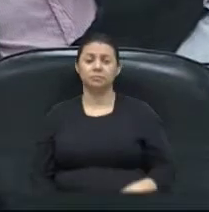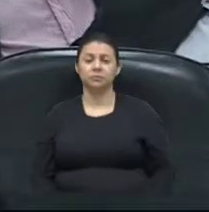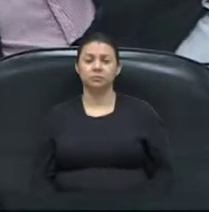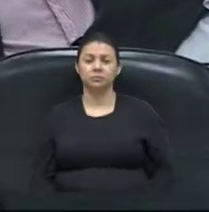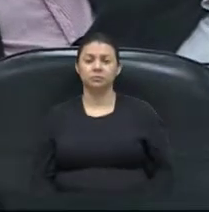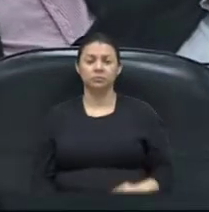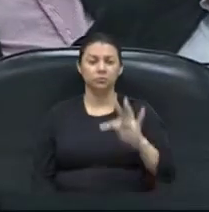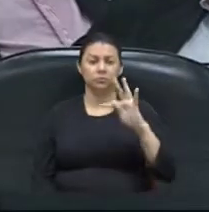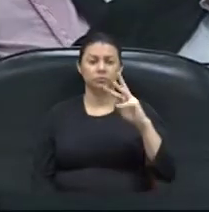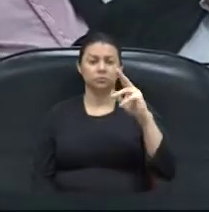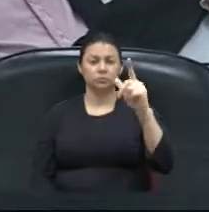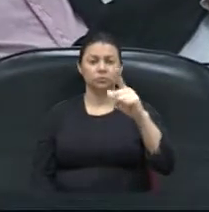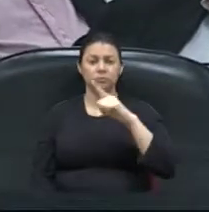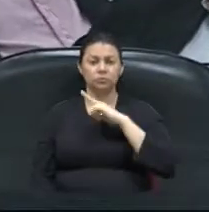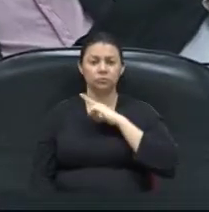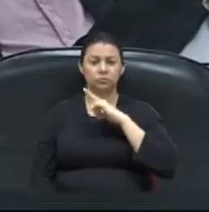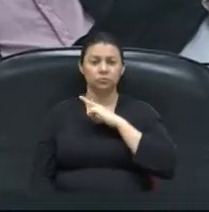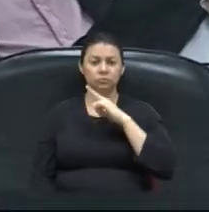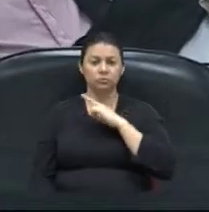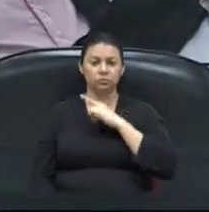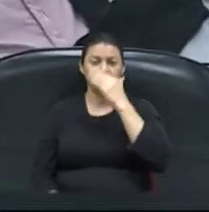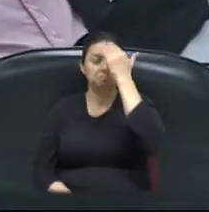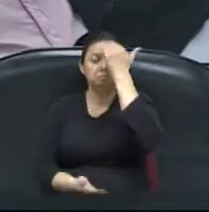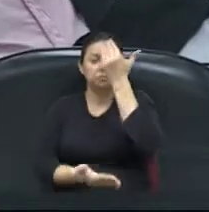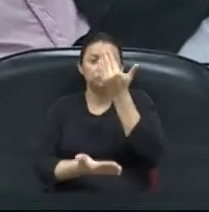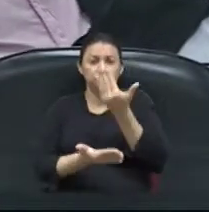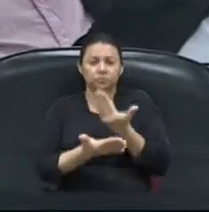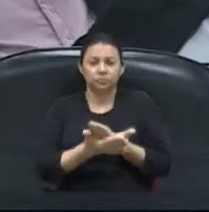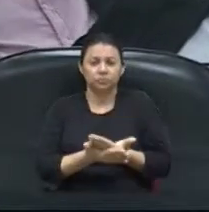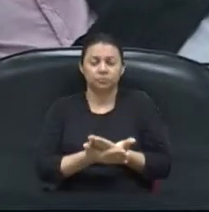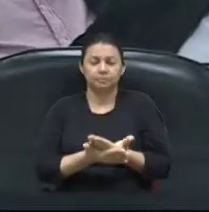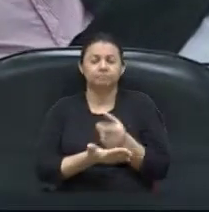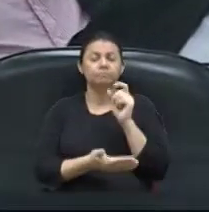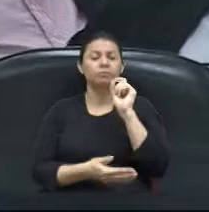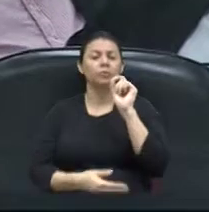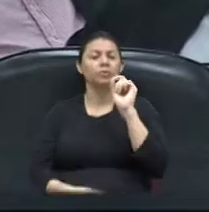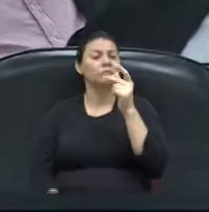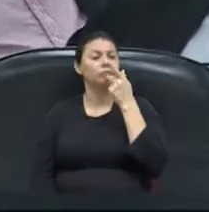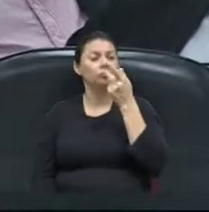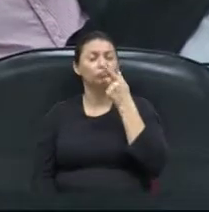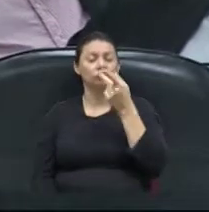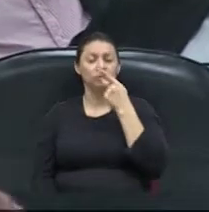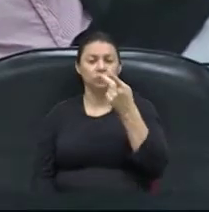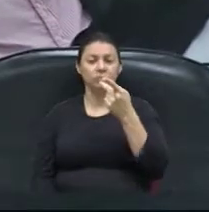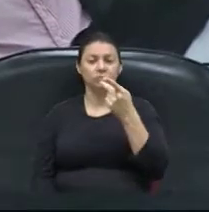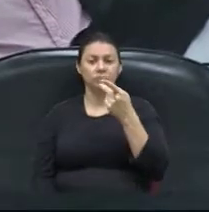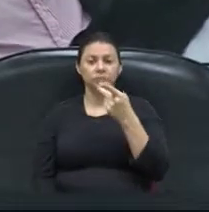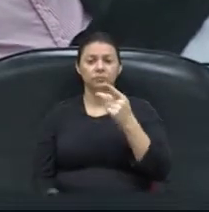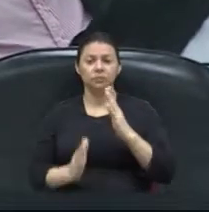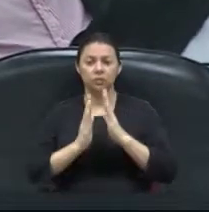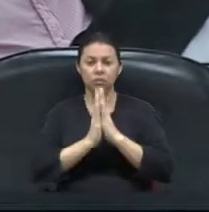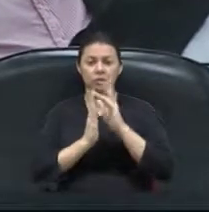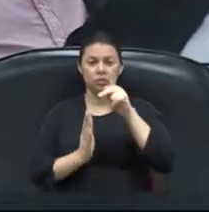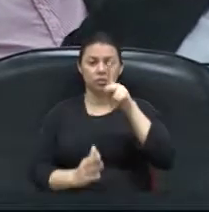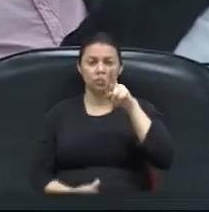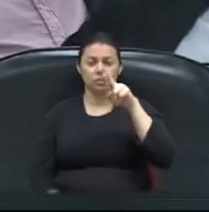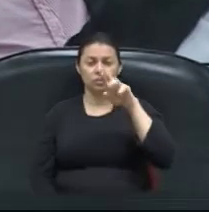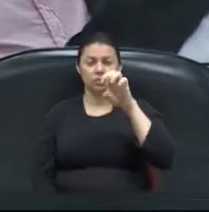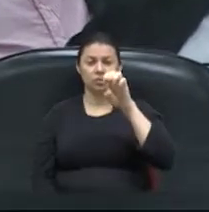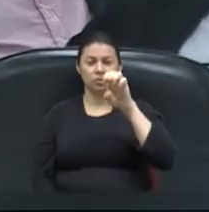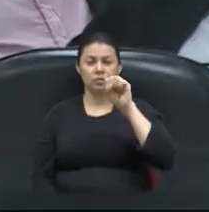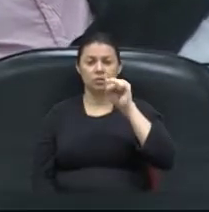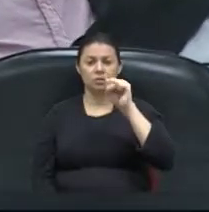isso é muito bonito e o que falar da igreja presbiteriana do brasil que é uma das igrejas que cumprem com a